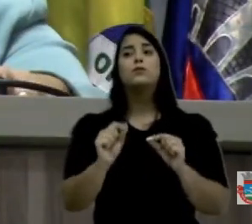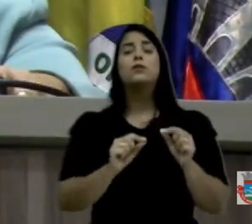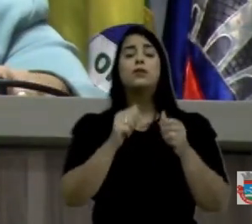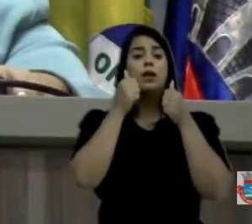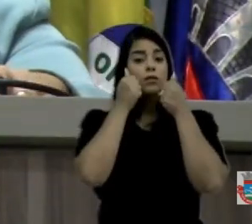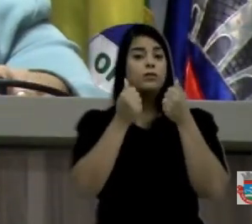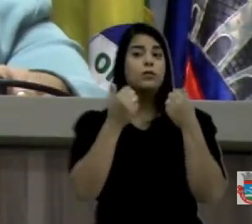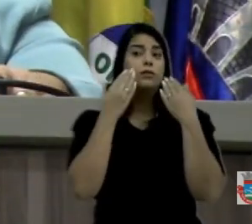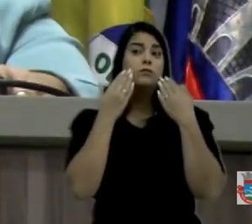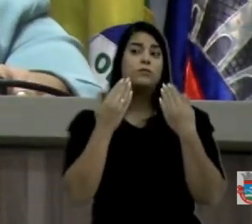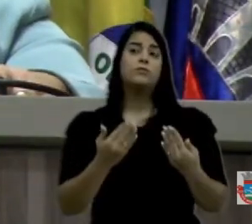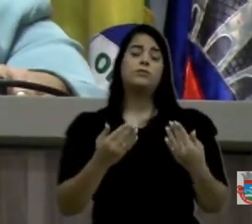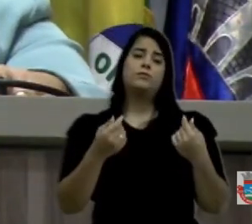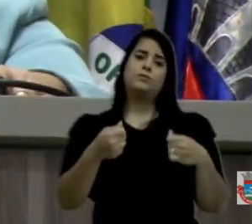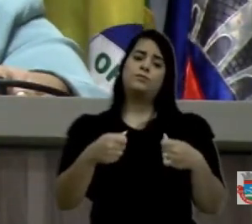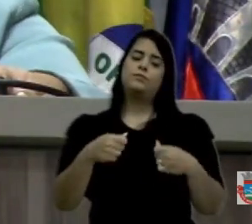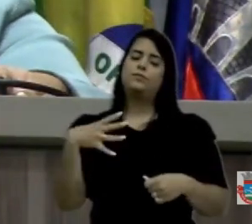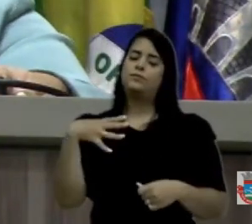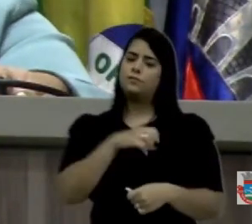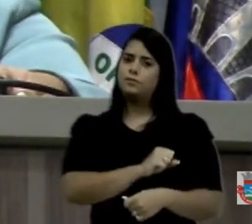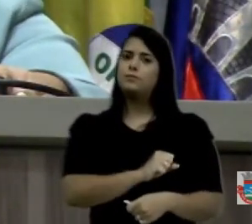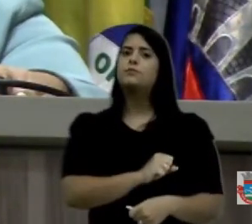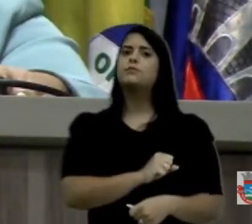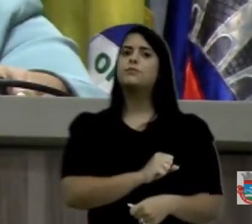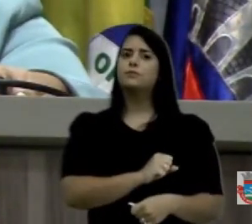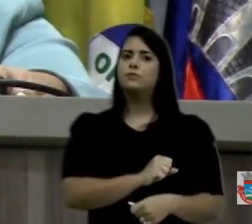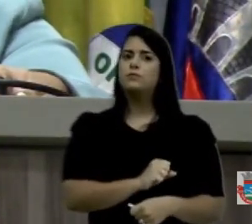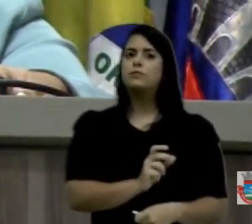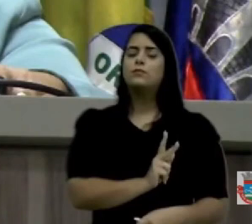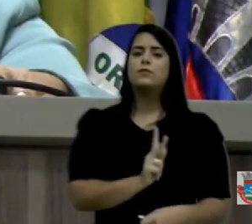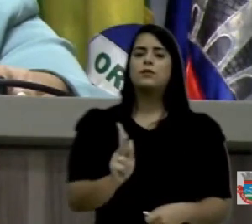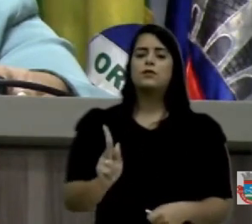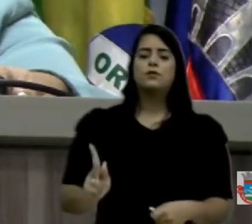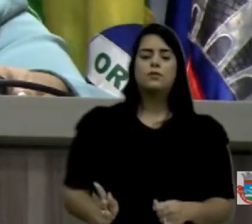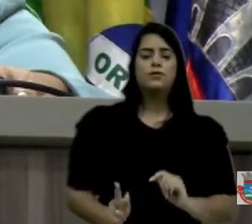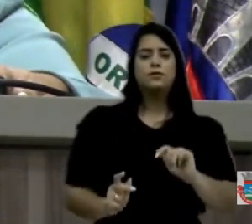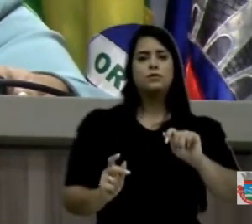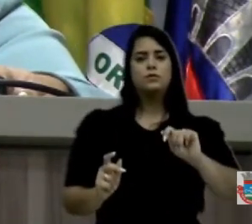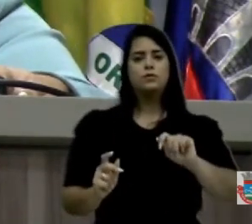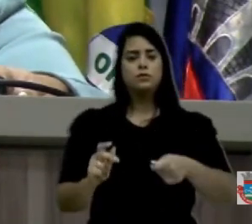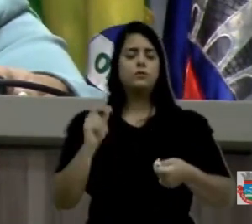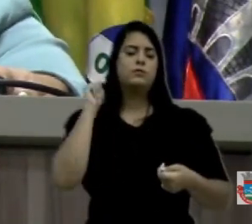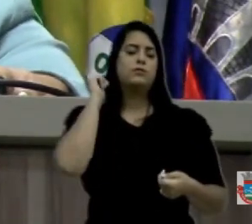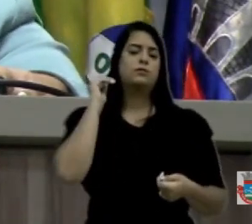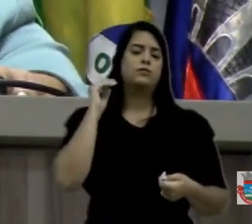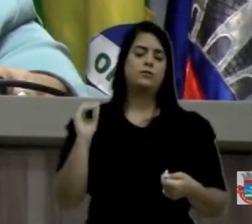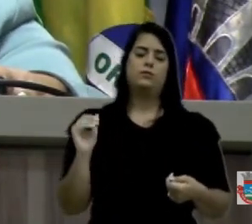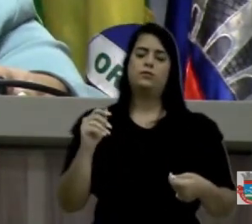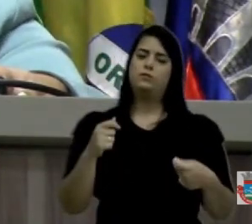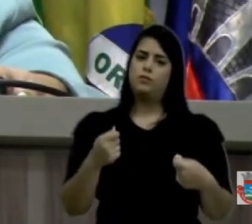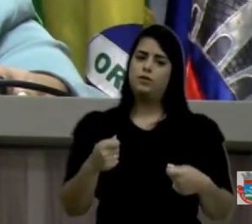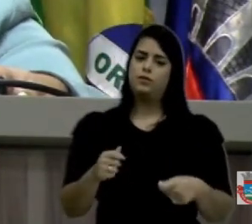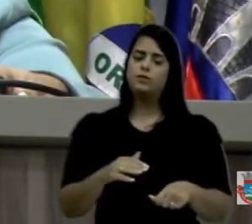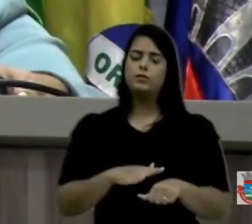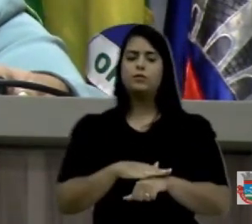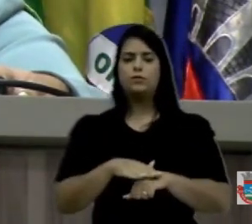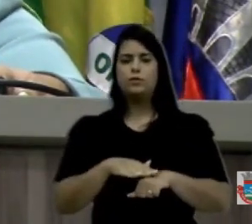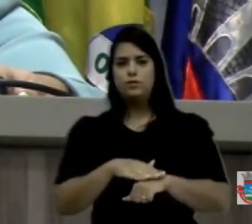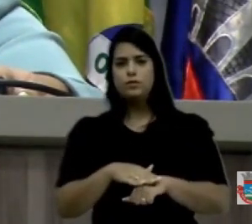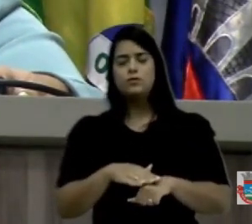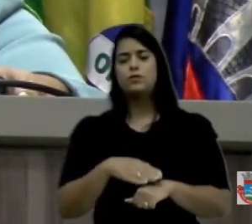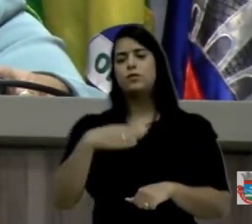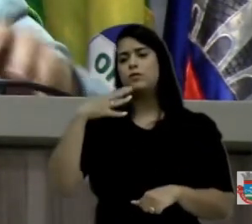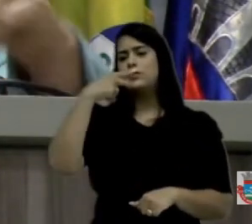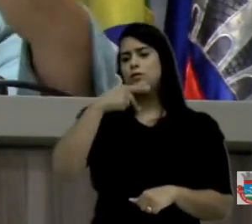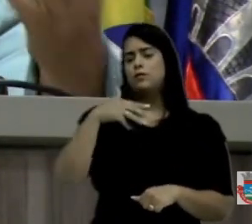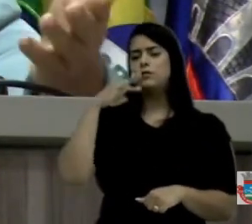rápido possível espero que o presidente da Câmara avanildo entre em contato com o pessoal ali de Belo